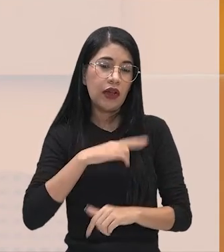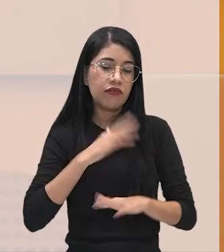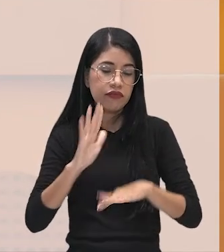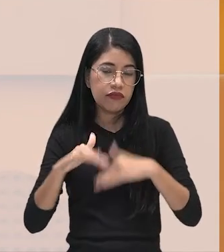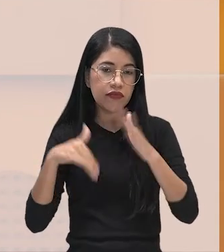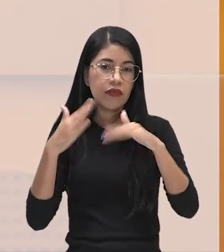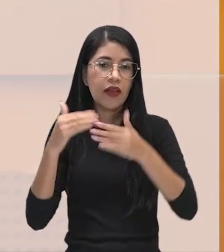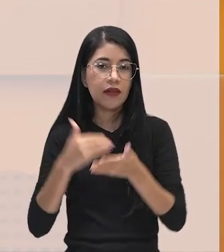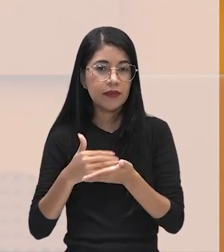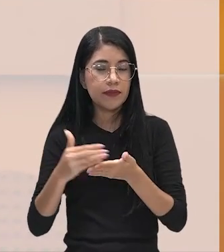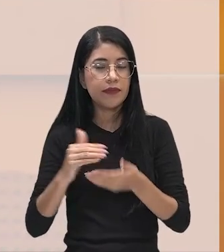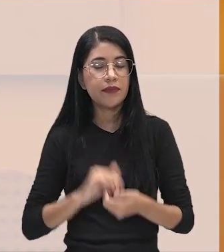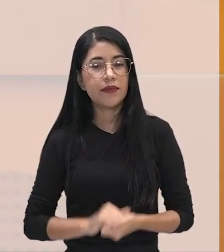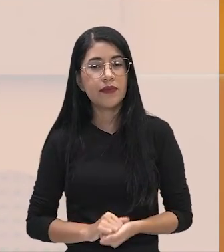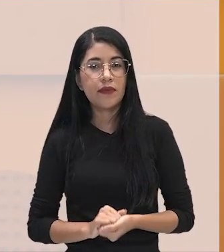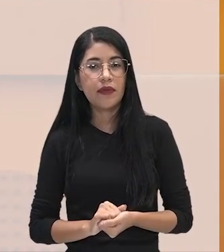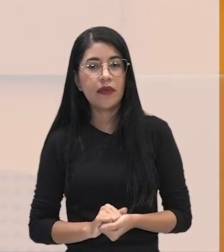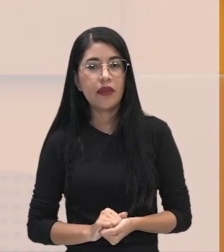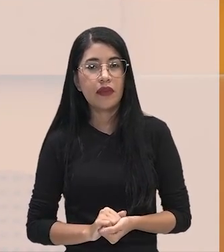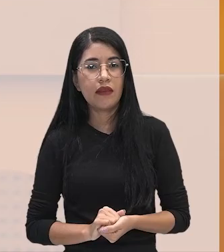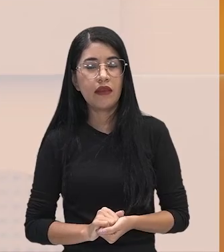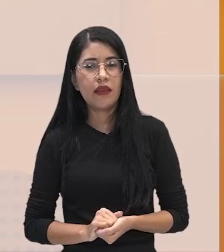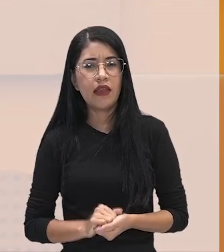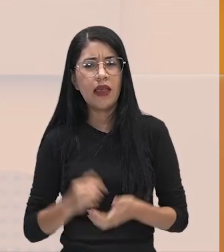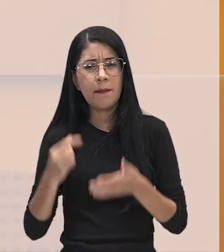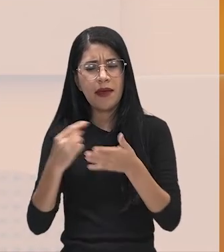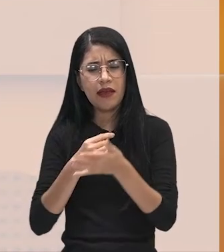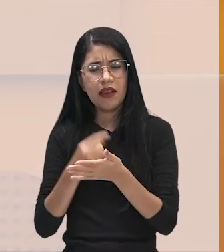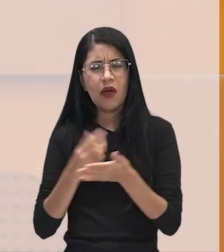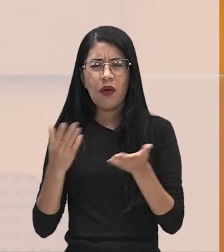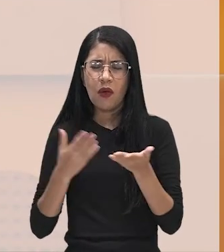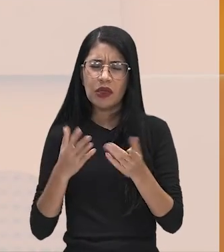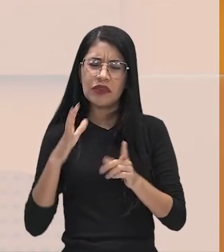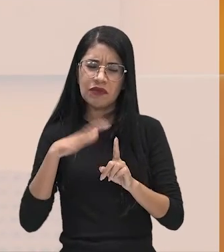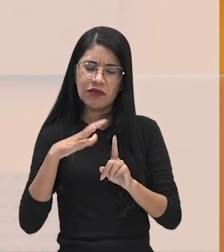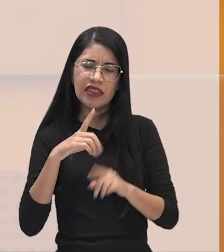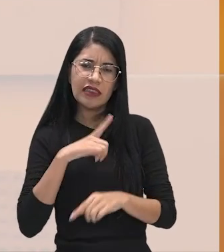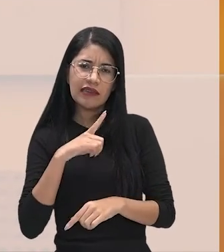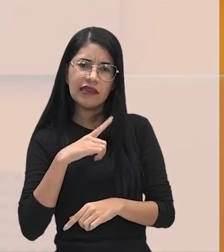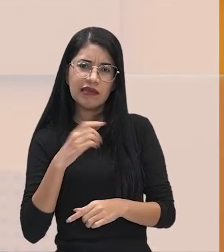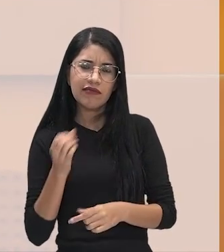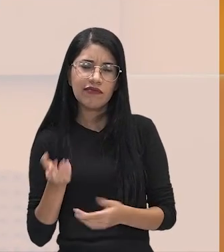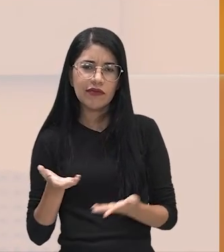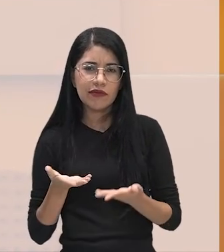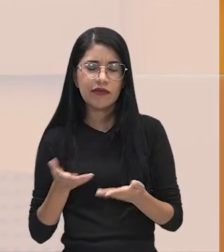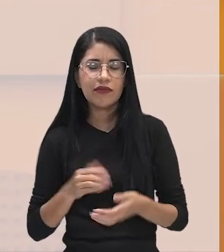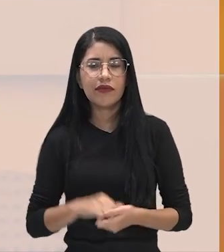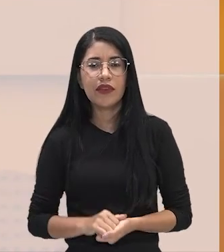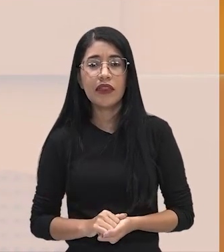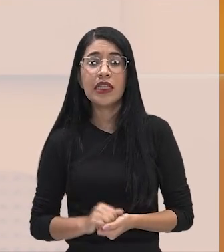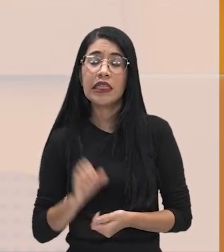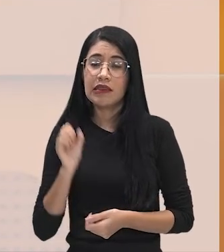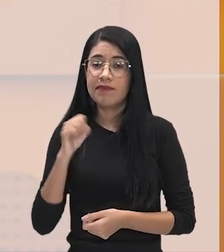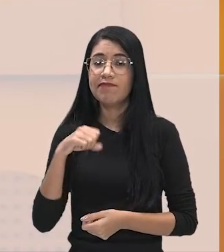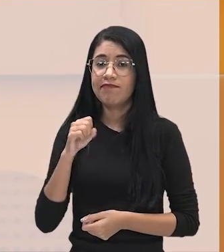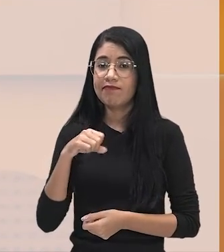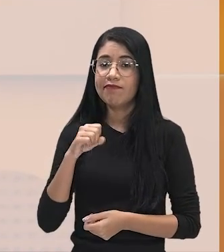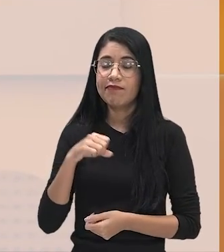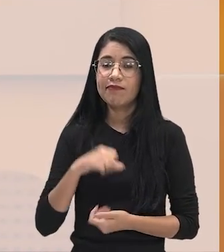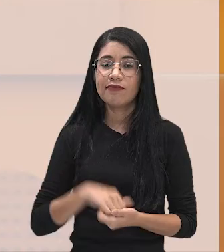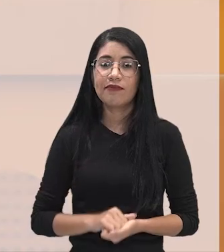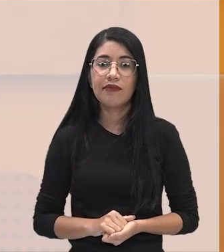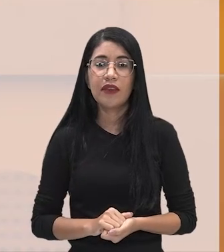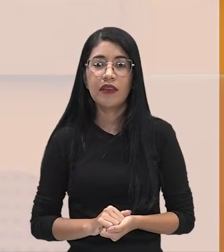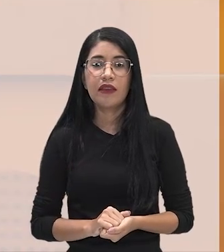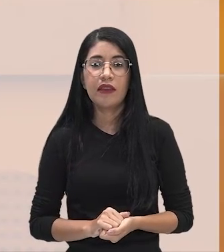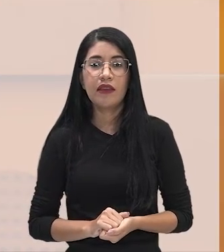desenvolver, tá? Ainda hoje, professora, isso ainda influencia nos dias atuais? Com certeza, né, gente?